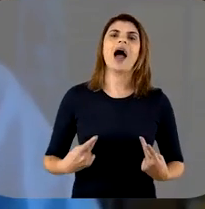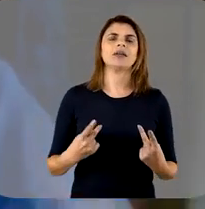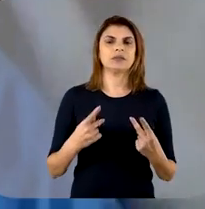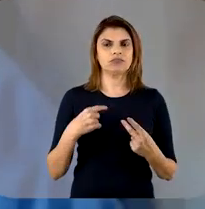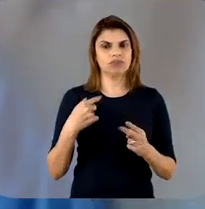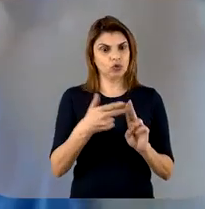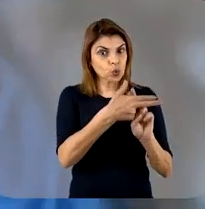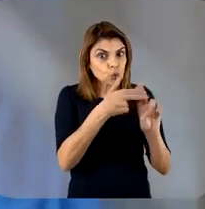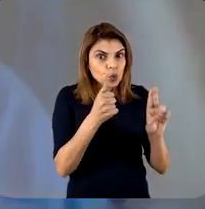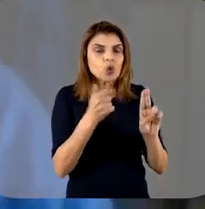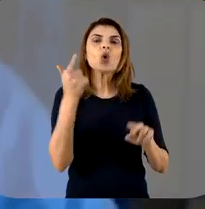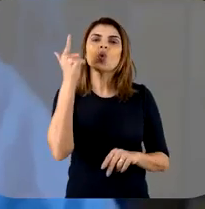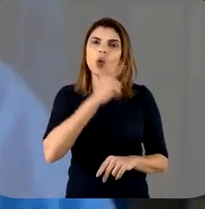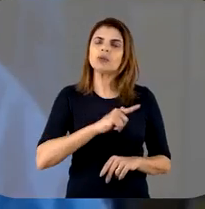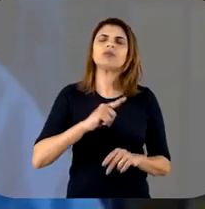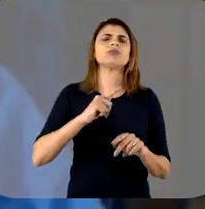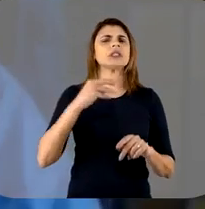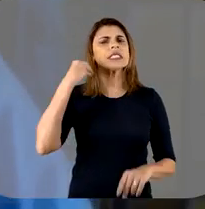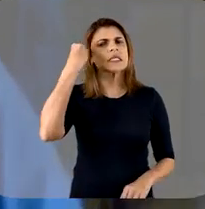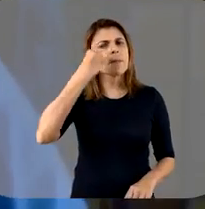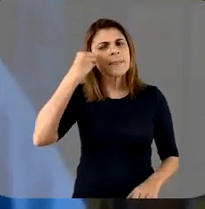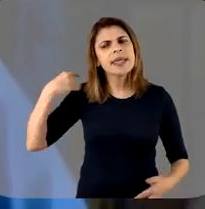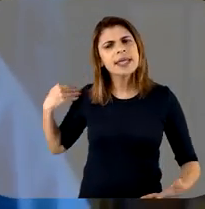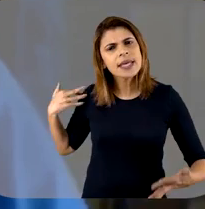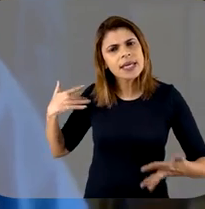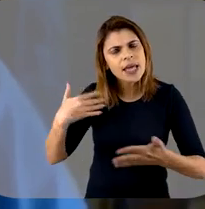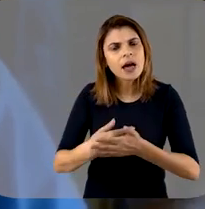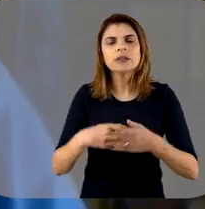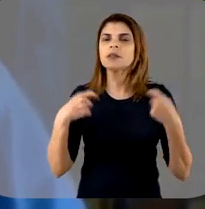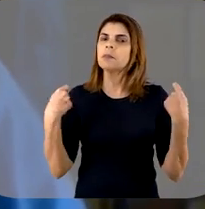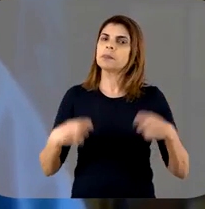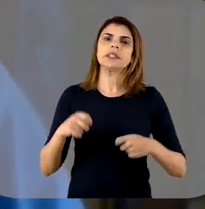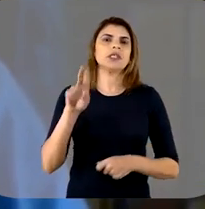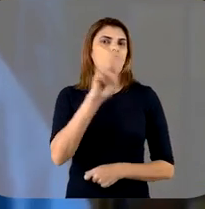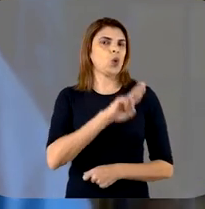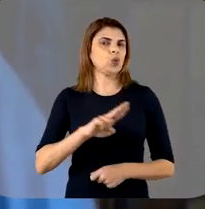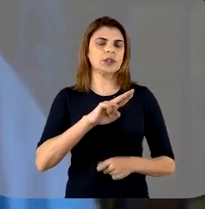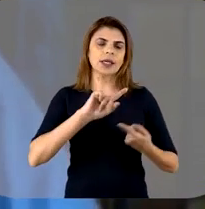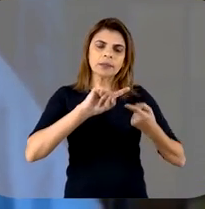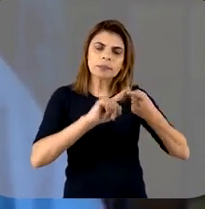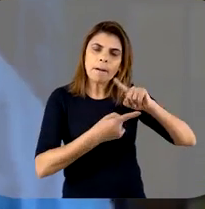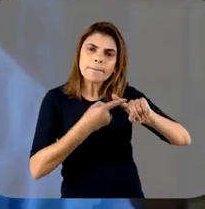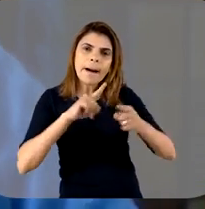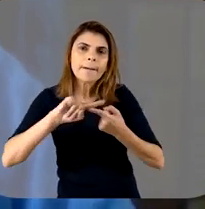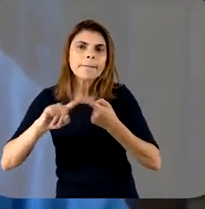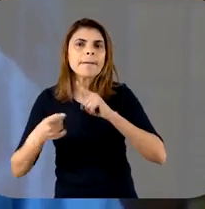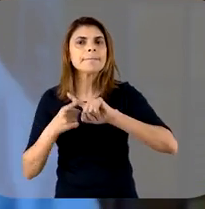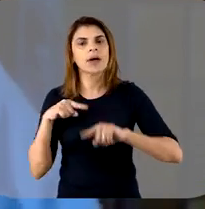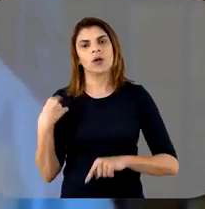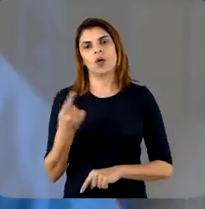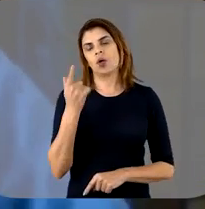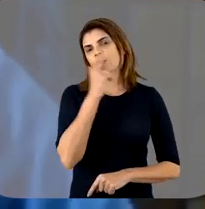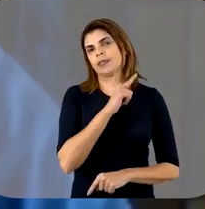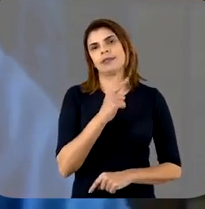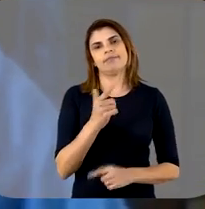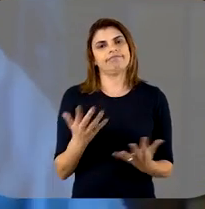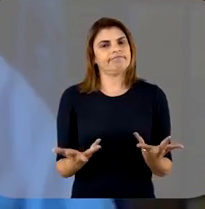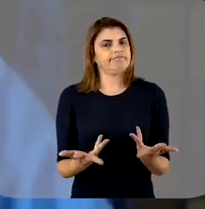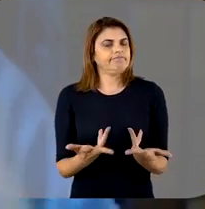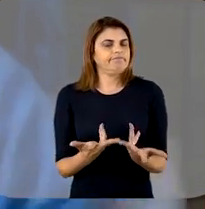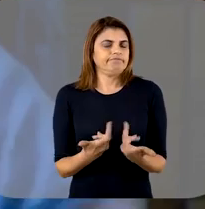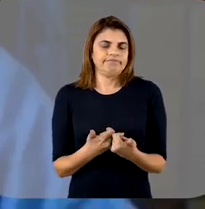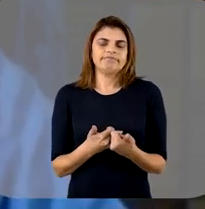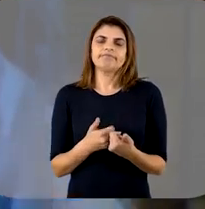né? Eu acho que toda essa experiência tem que ser usada e refinada para que isso possa ocorrer com a maior, né,